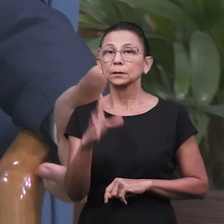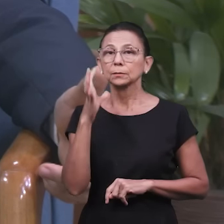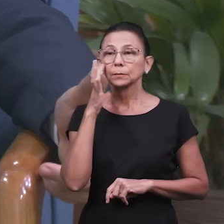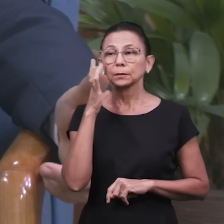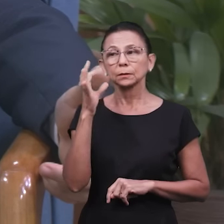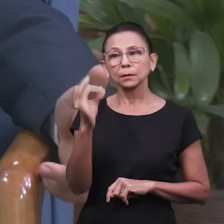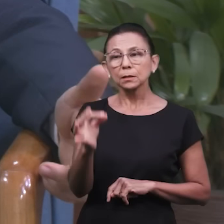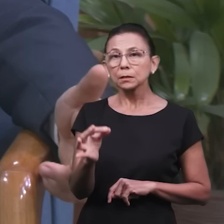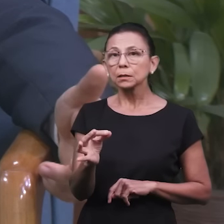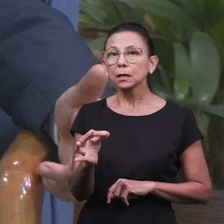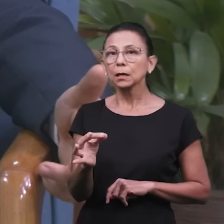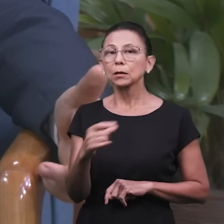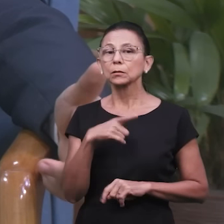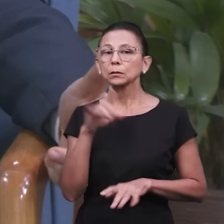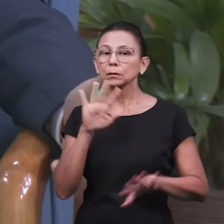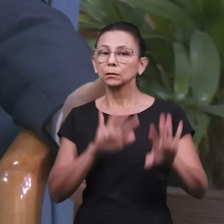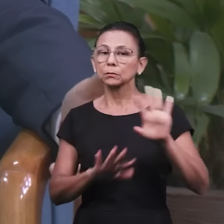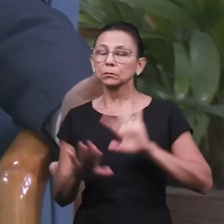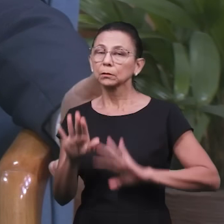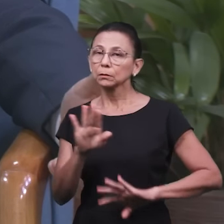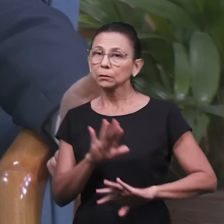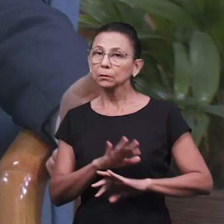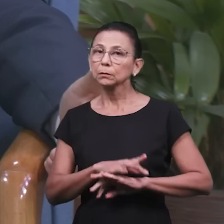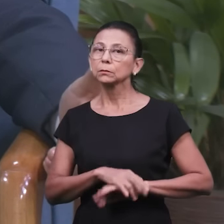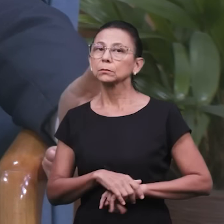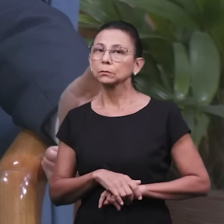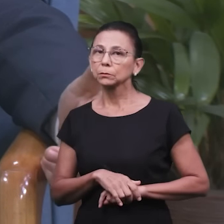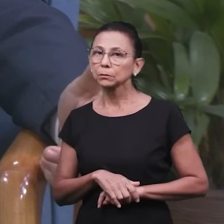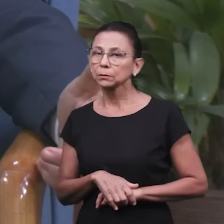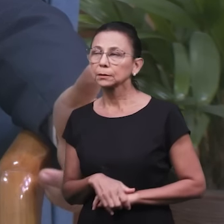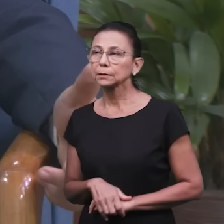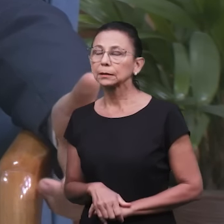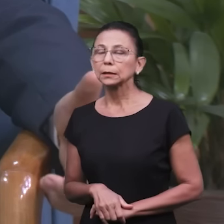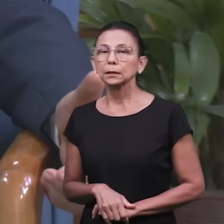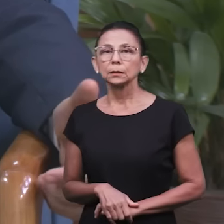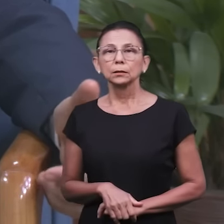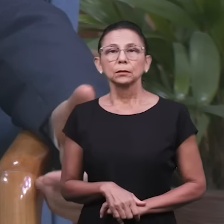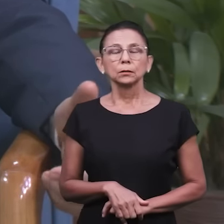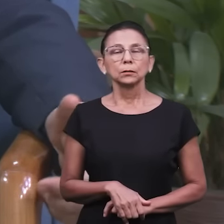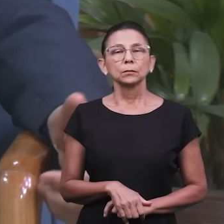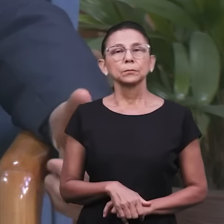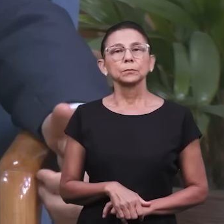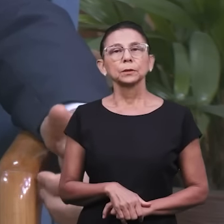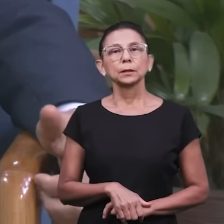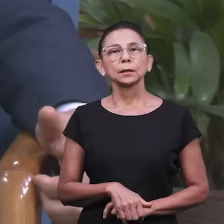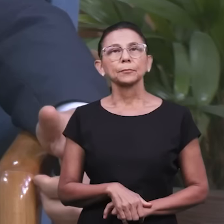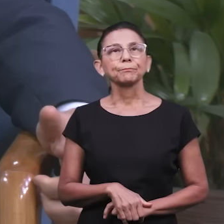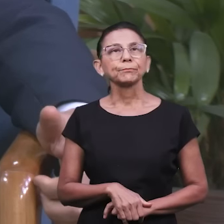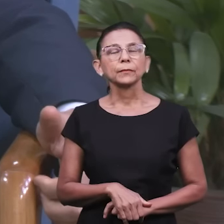profético em que, ou no qual, aquele que está dentro da